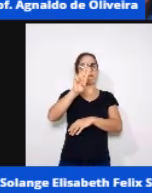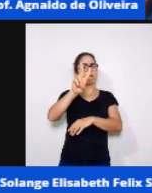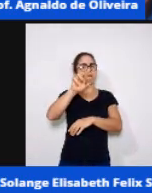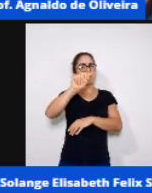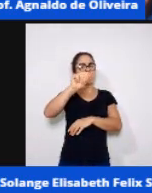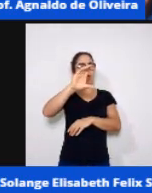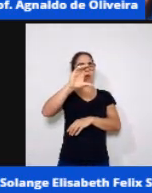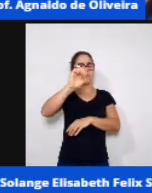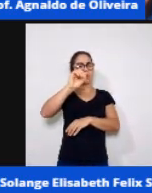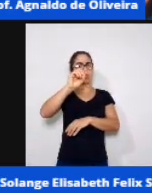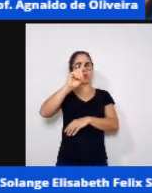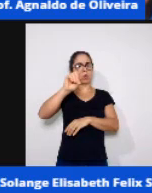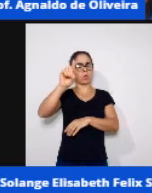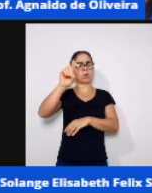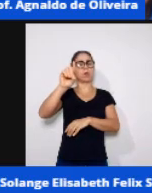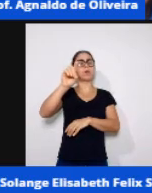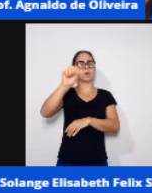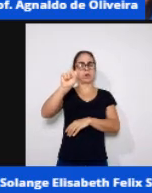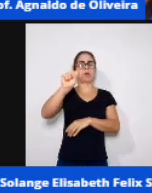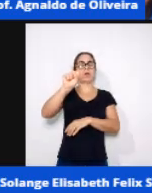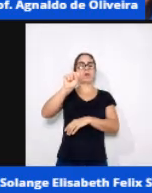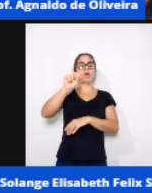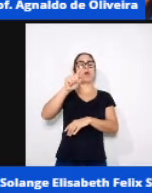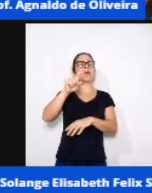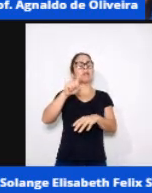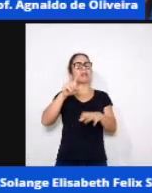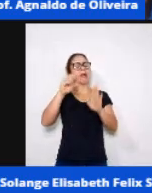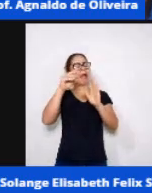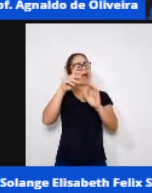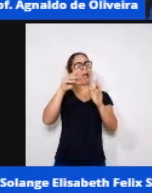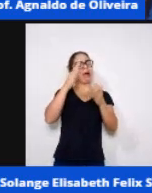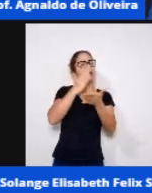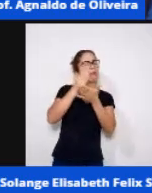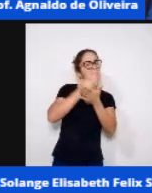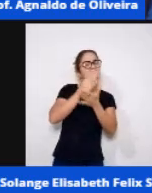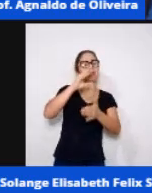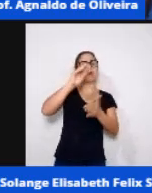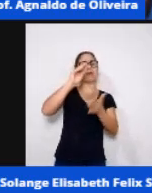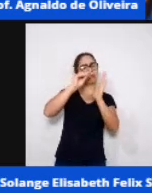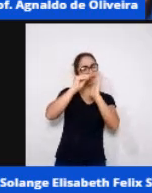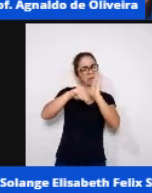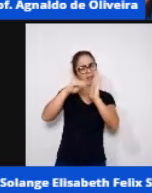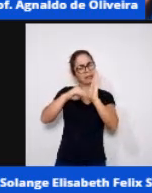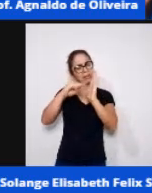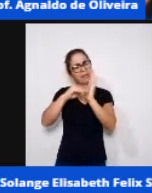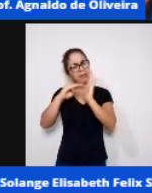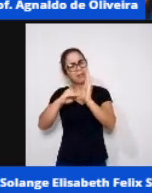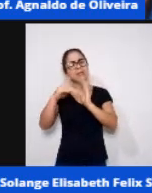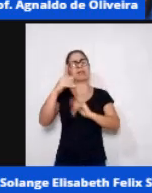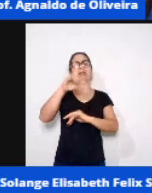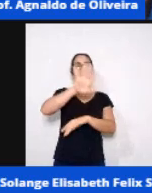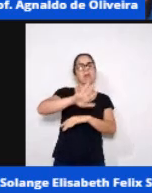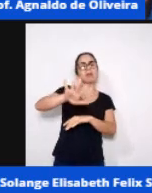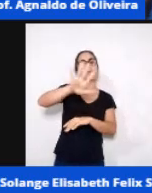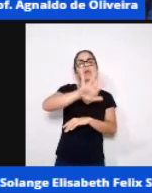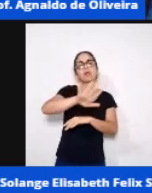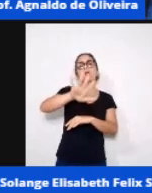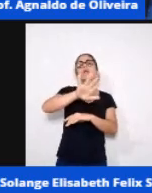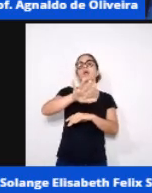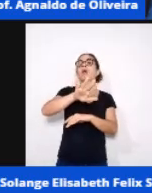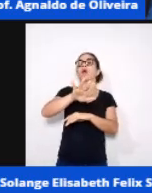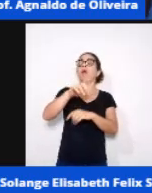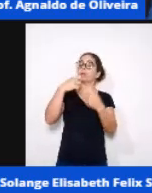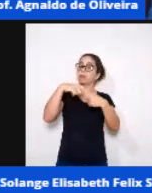esse campo e deixamos de escrever alguma informação que é necessária para o desenvolvimento da aula e que deve estar presente nesse